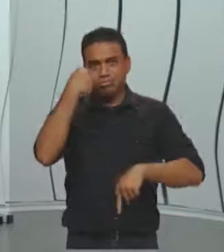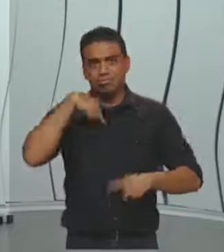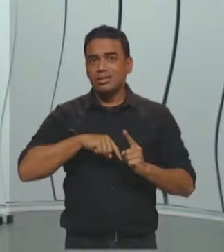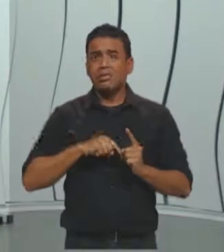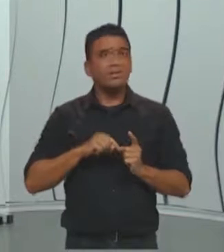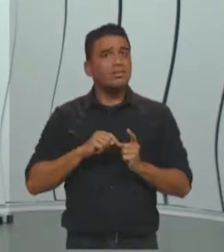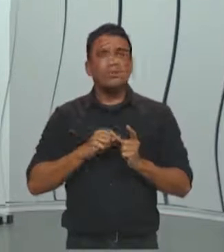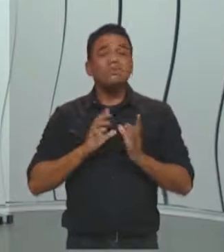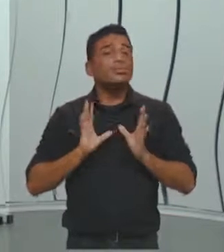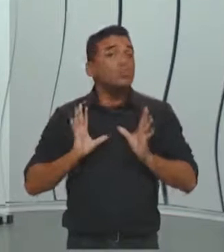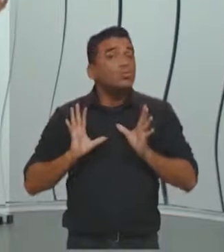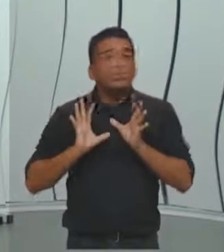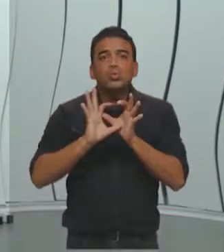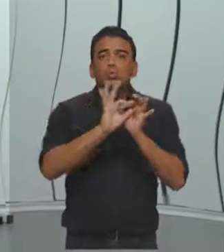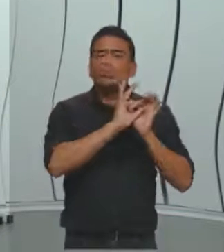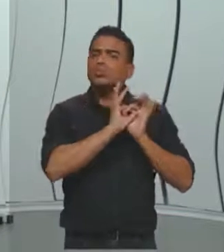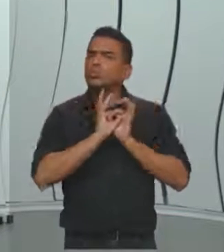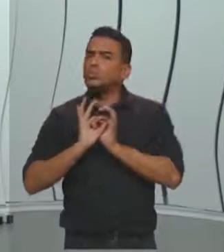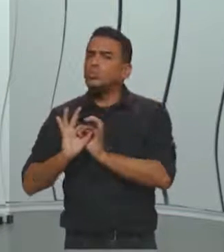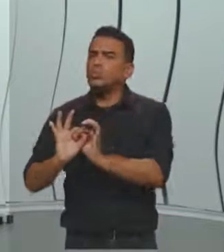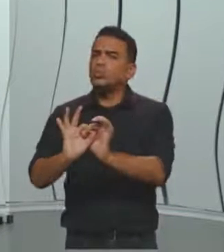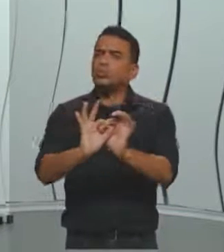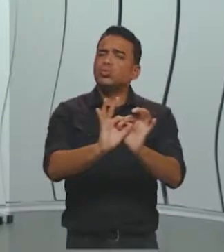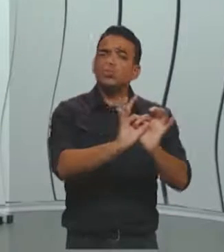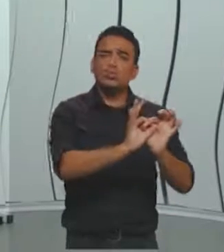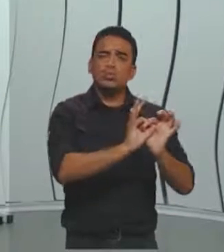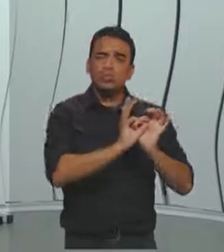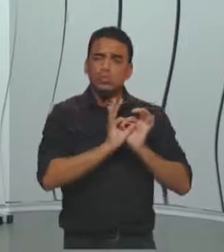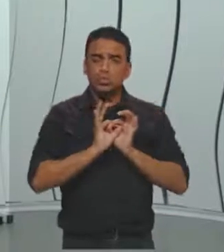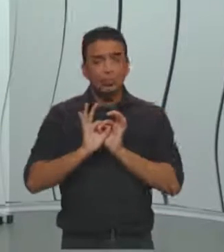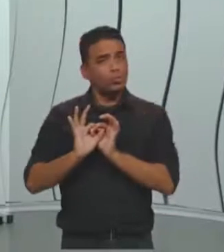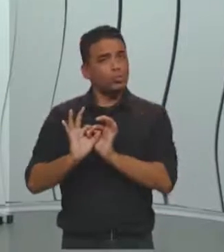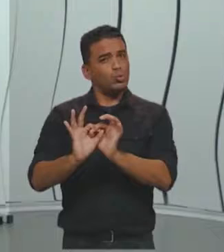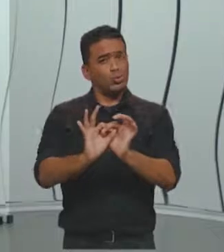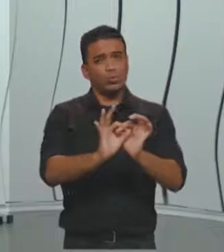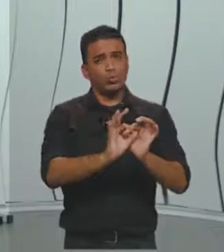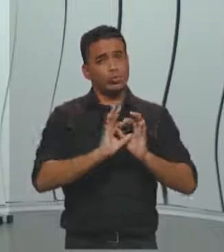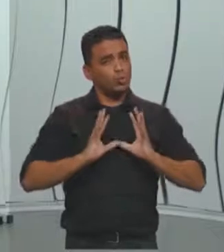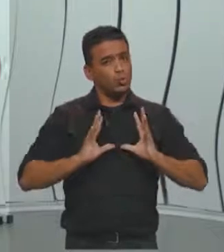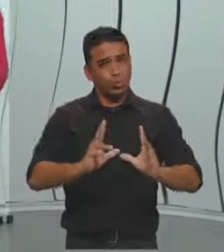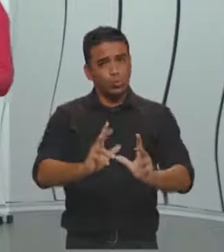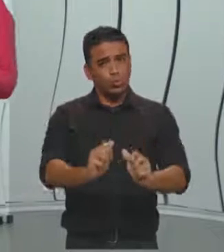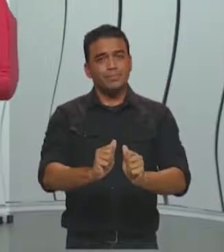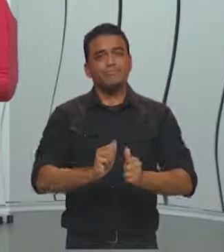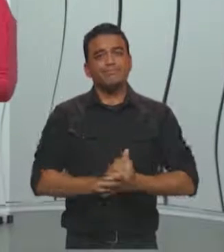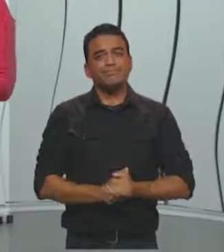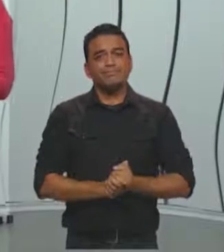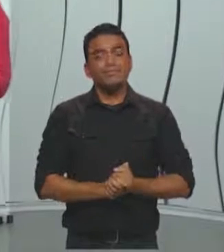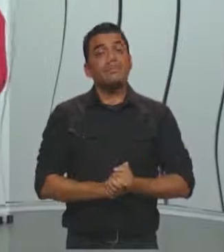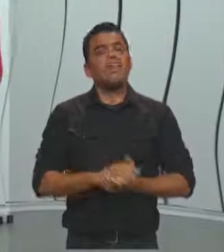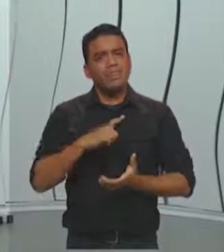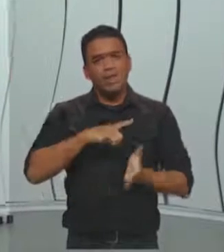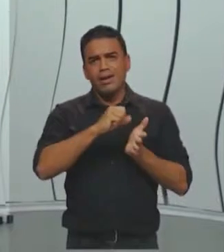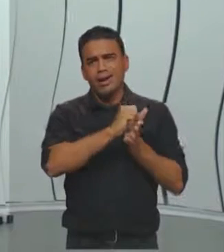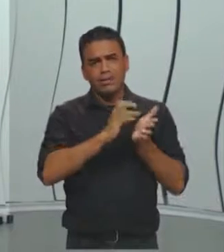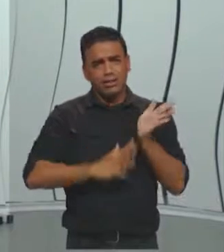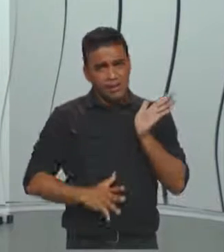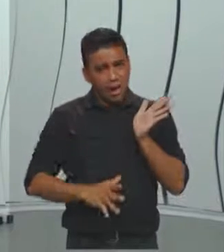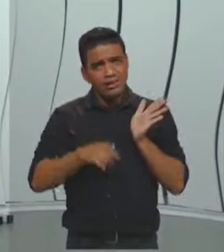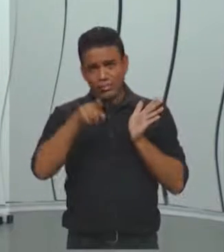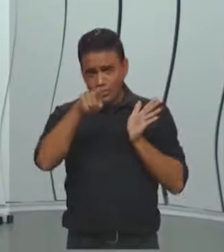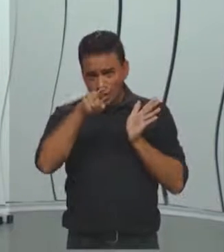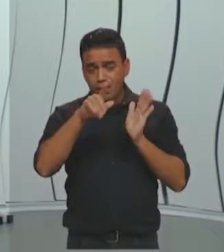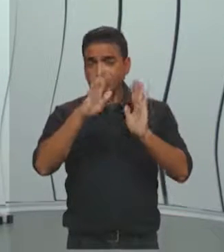sistemas digestório, respiratório, eles estão interligados. Tem essas atividades que eu vou deixar para